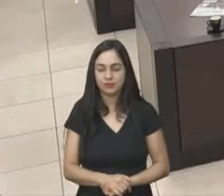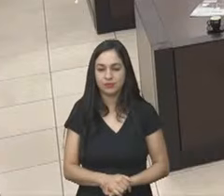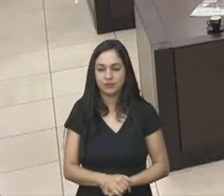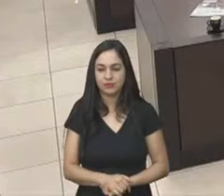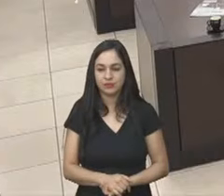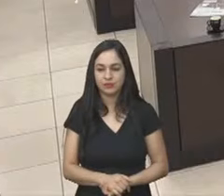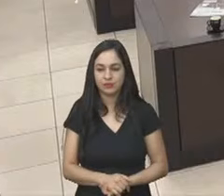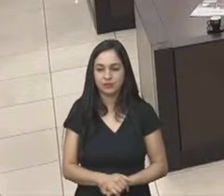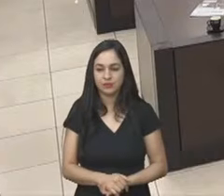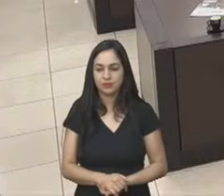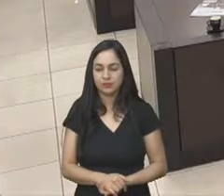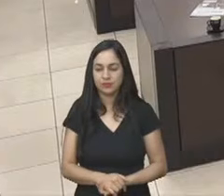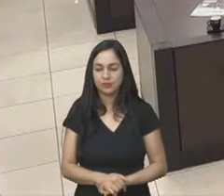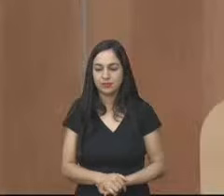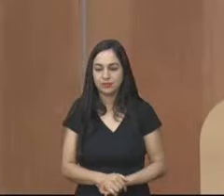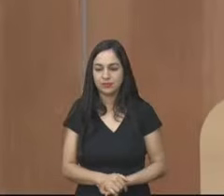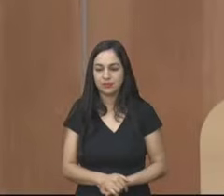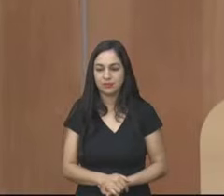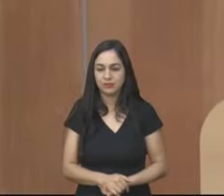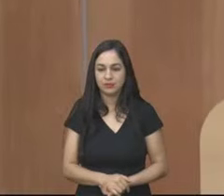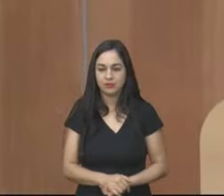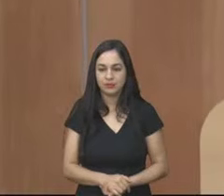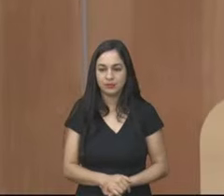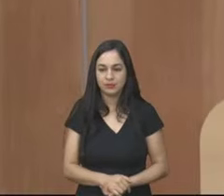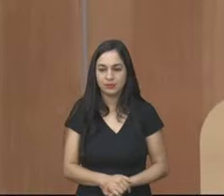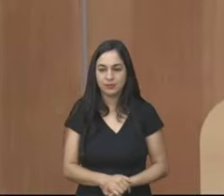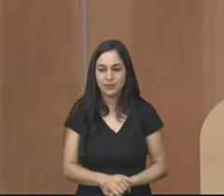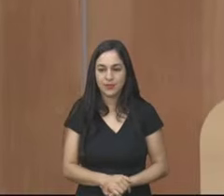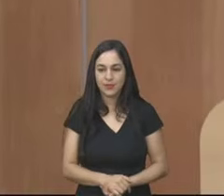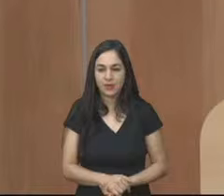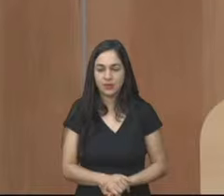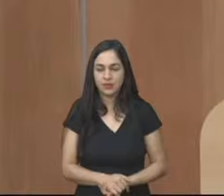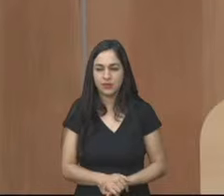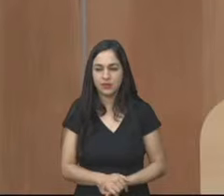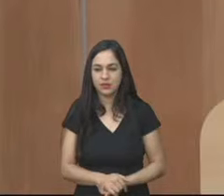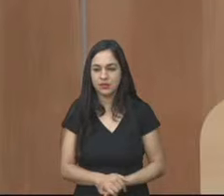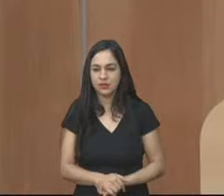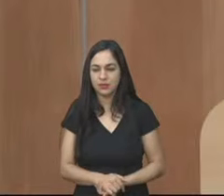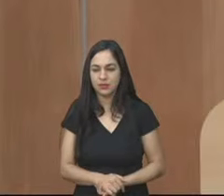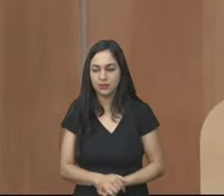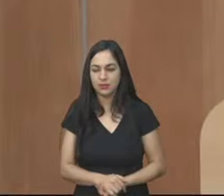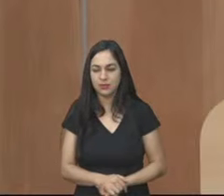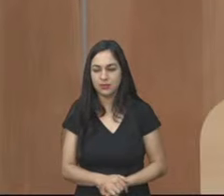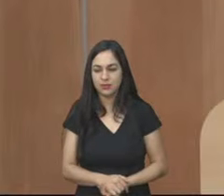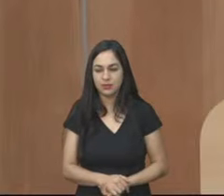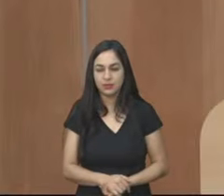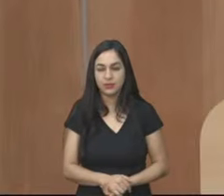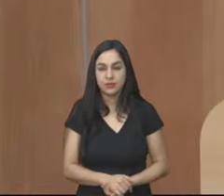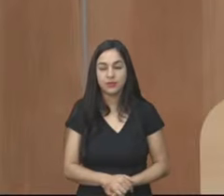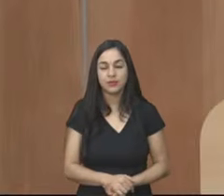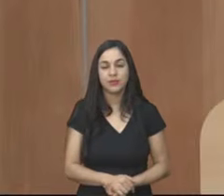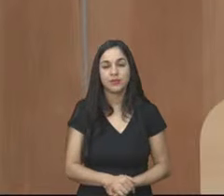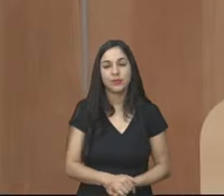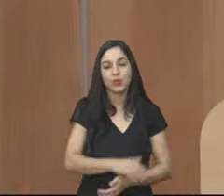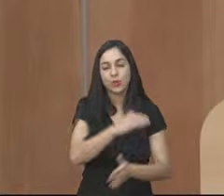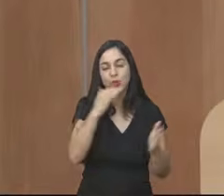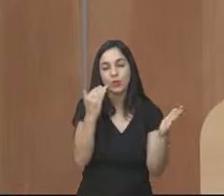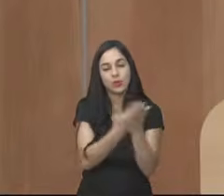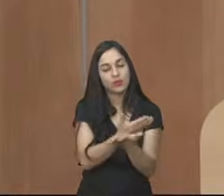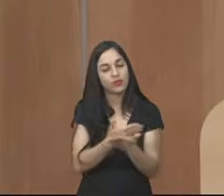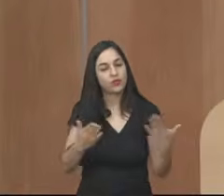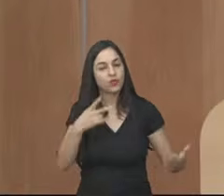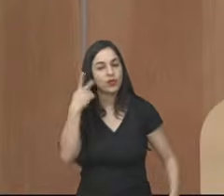Senhor presidente, todos os vereadores dessa Casa de Leis, público que assiste à TV Câmara